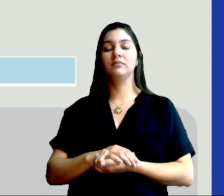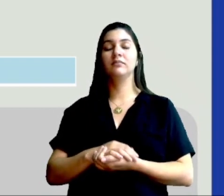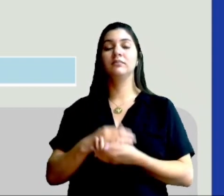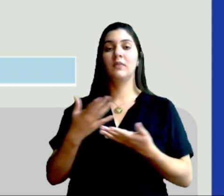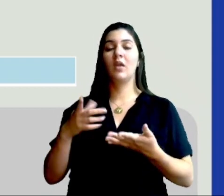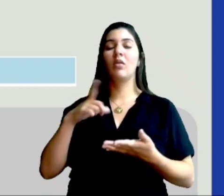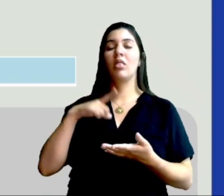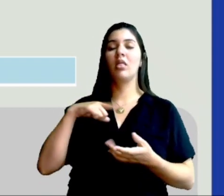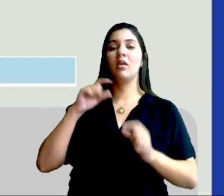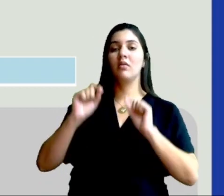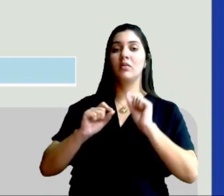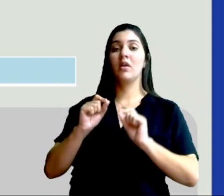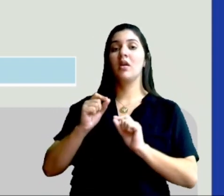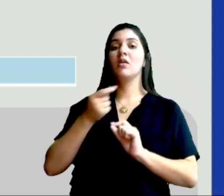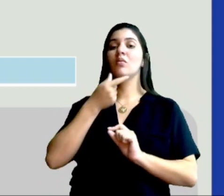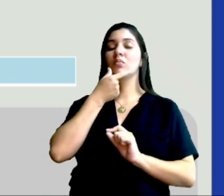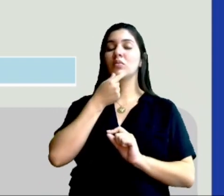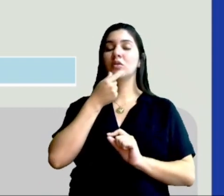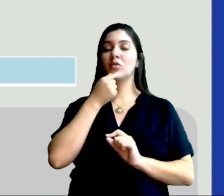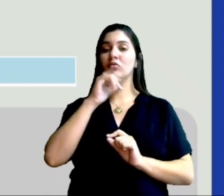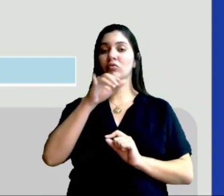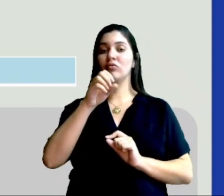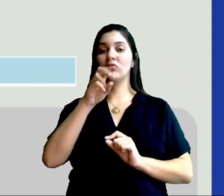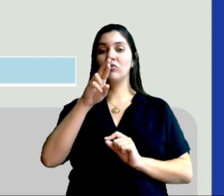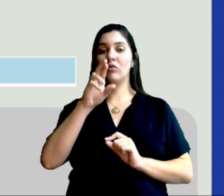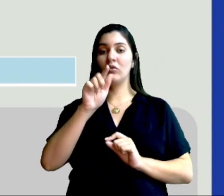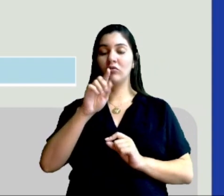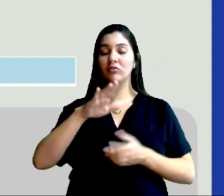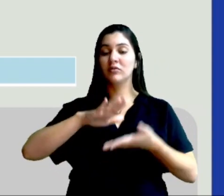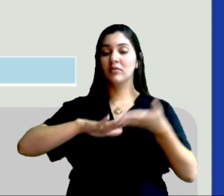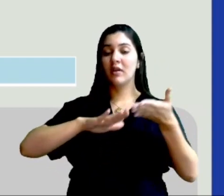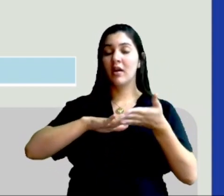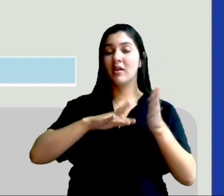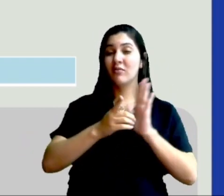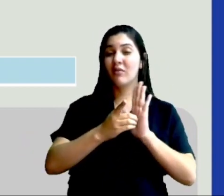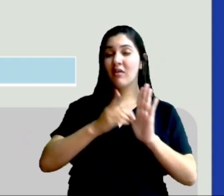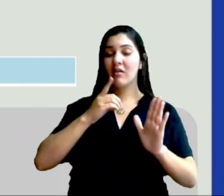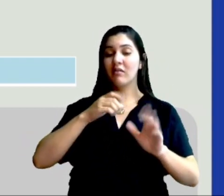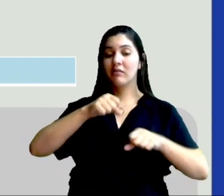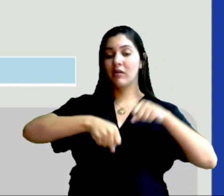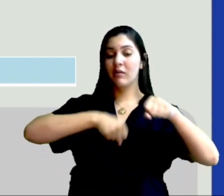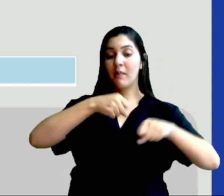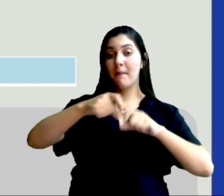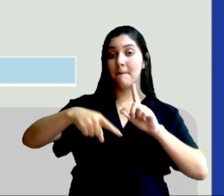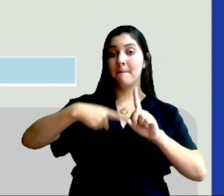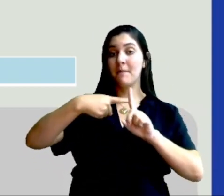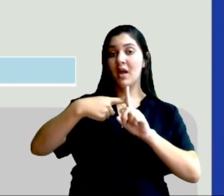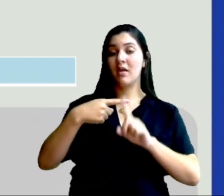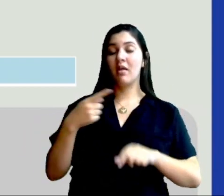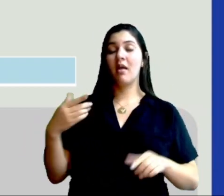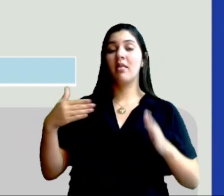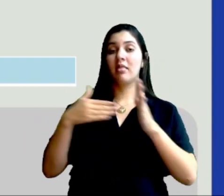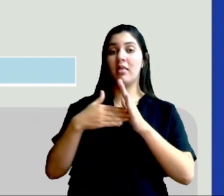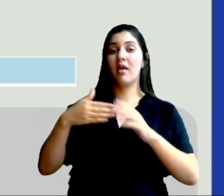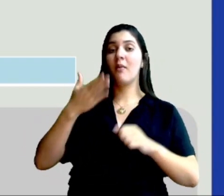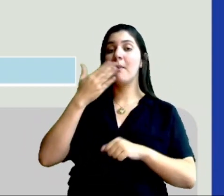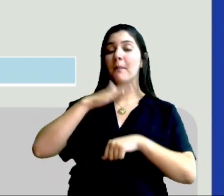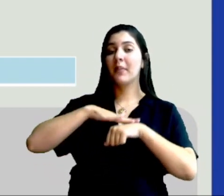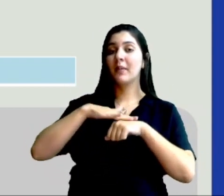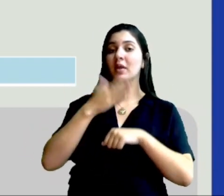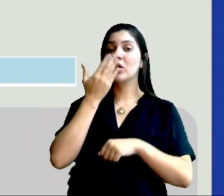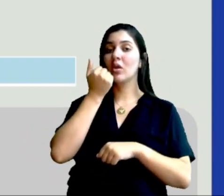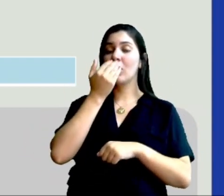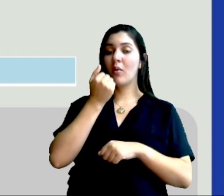eu tenho aqui, Jorge saiu muito cedo com a bicicleta, mas até a hora de